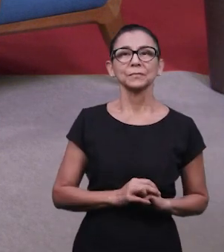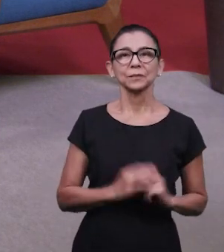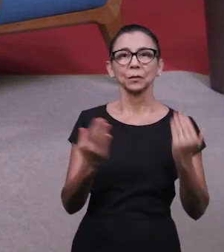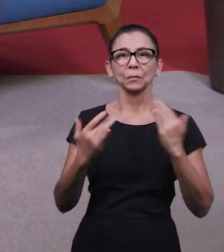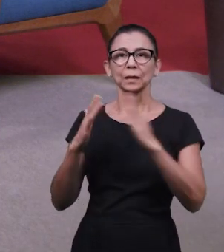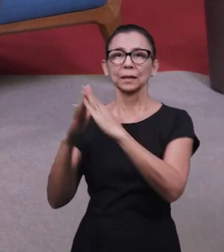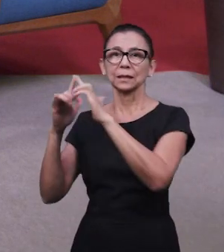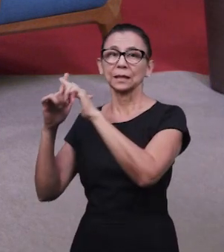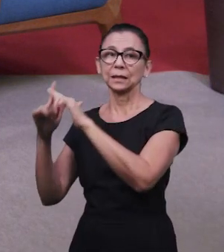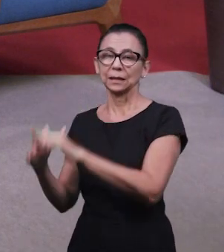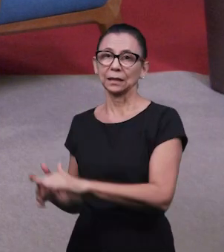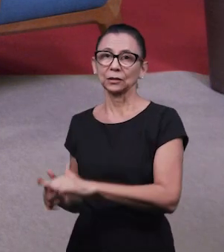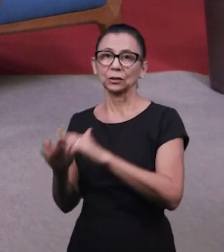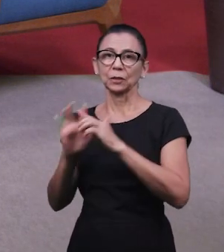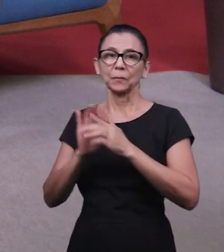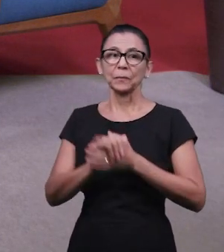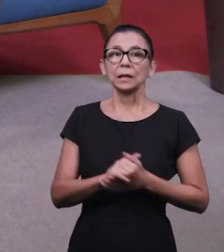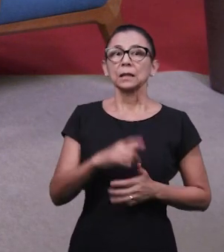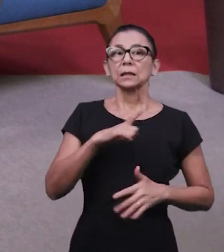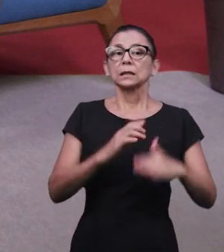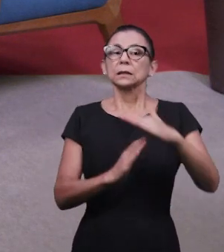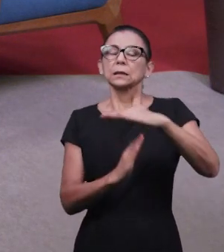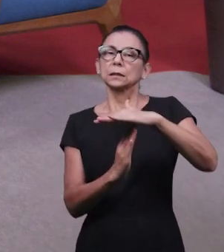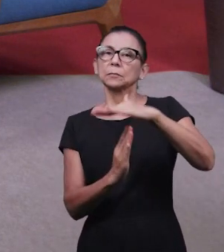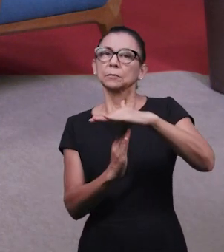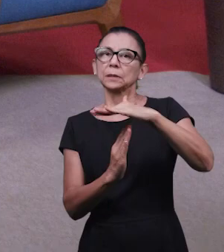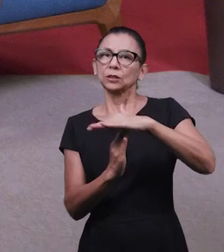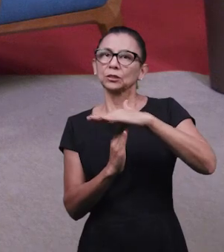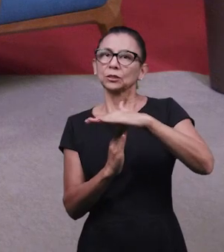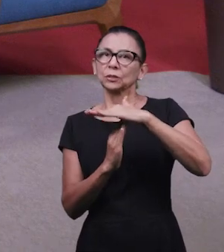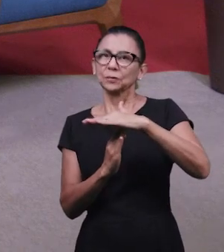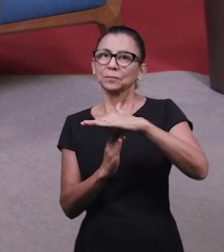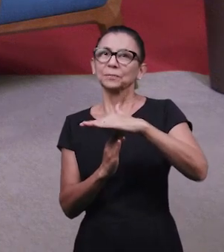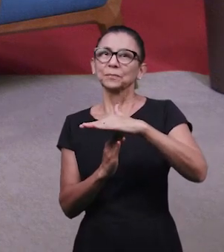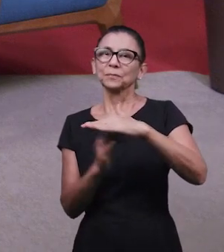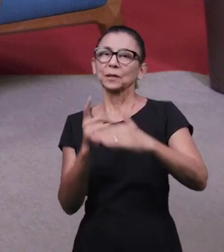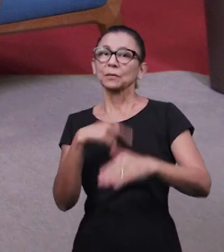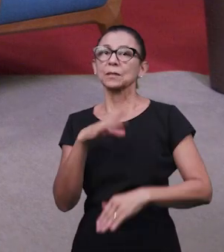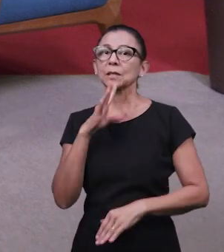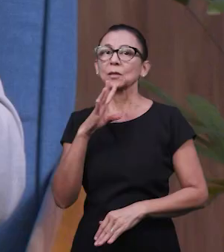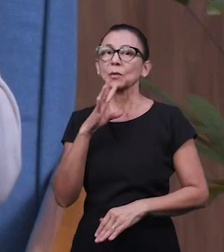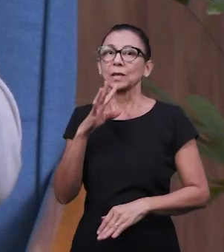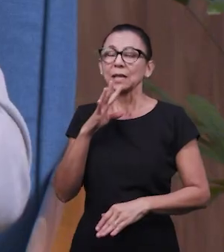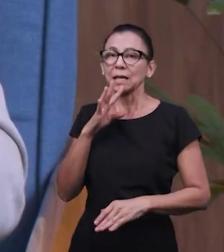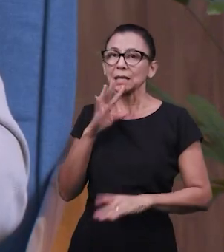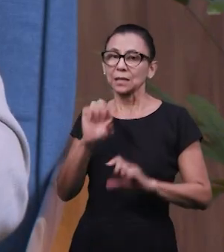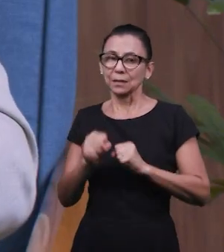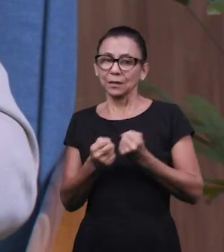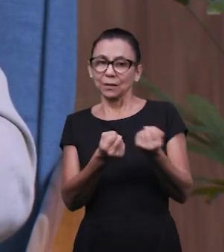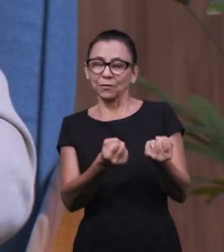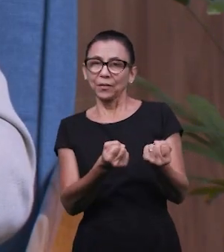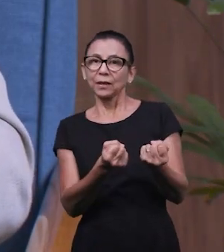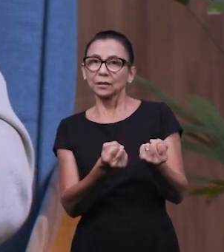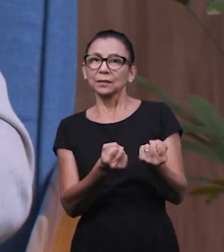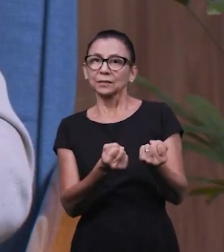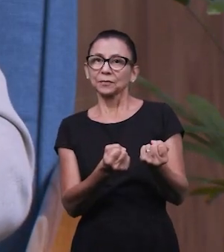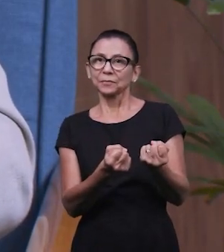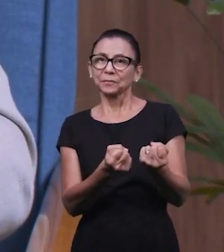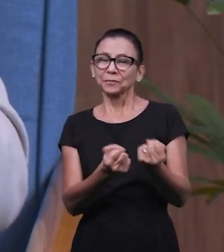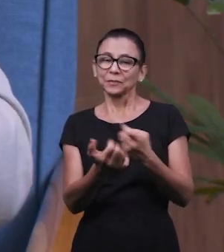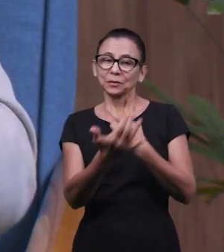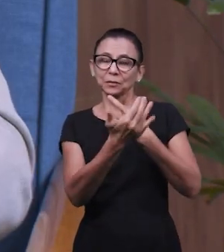serem vencedores neste bom combate. Por outro lado, já no governo de Salomão, tipo do Espírito Santo, que governa